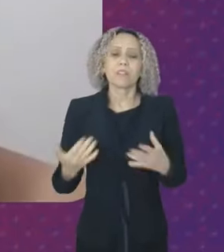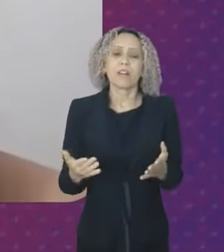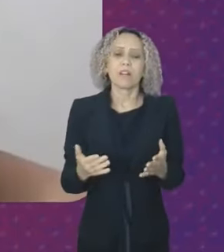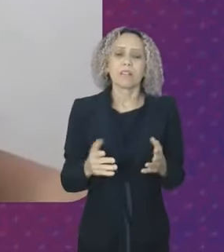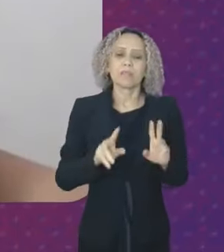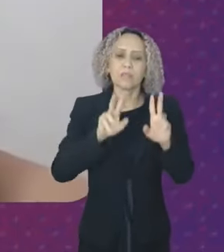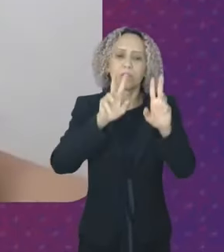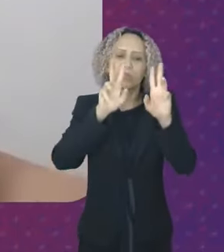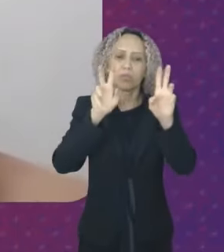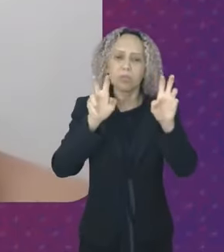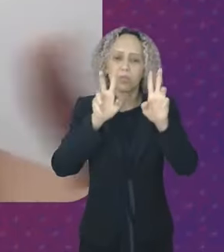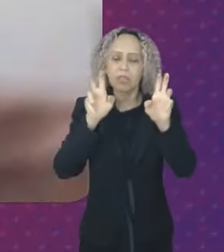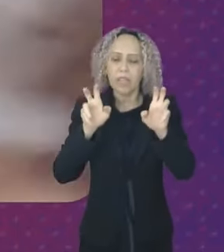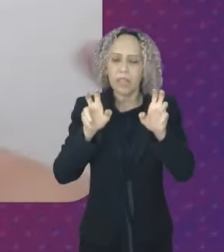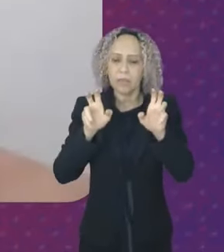temas sensíveis para a sociedade na campanha de 2014 e garantindo aí essa estratégia de guerrilha